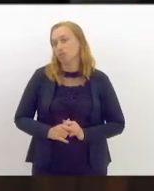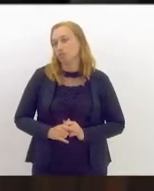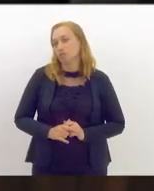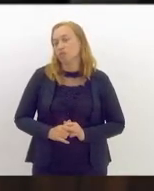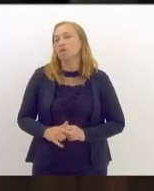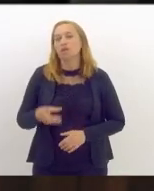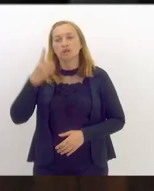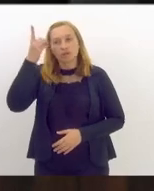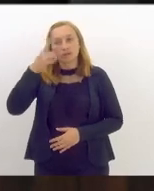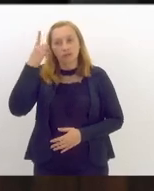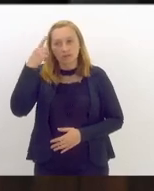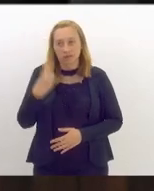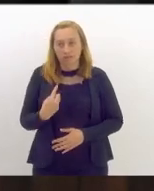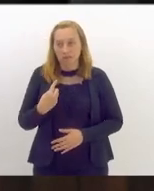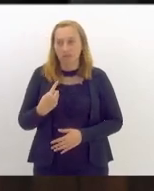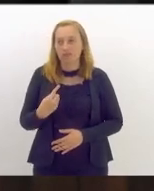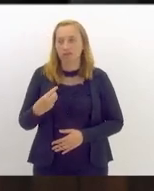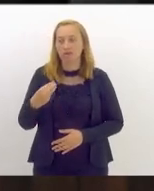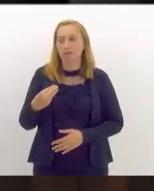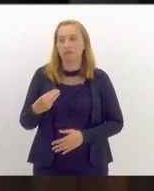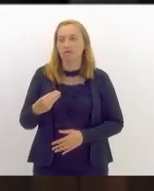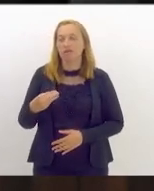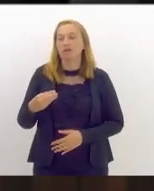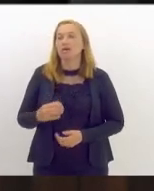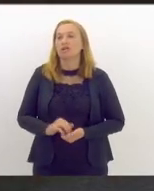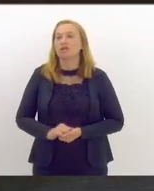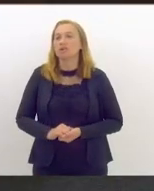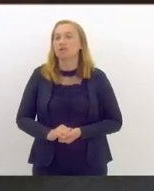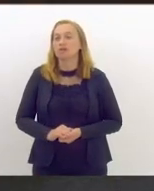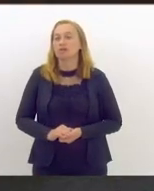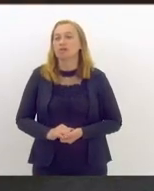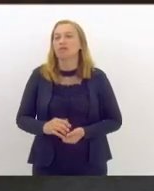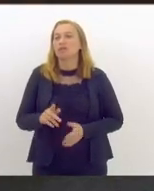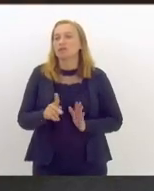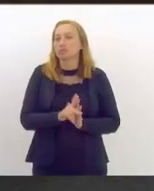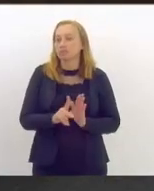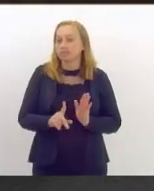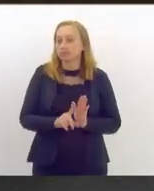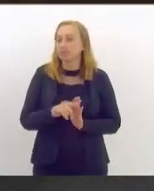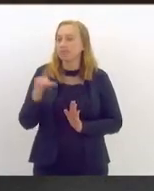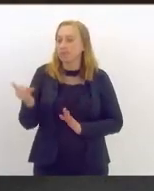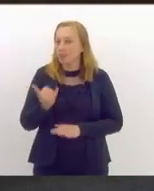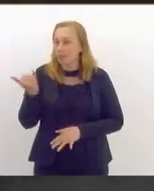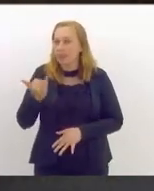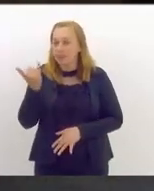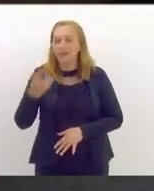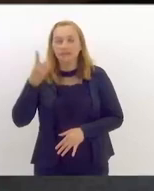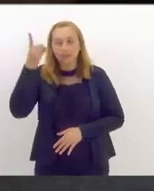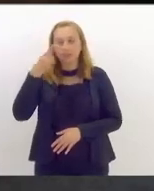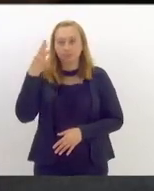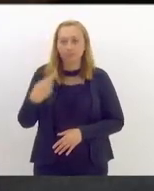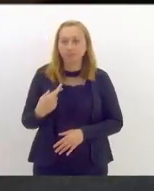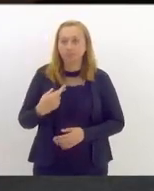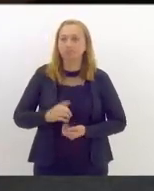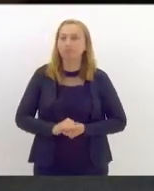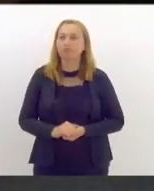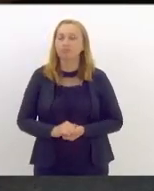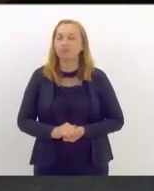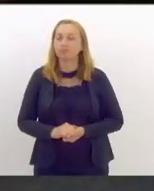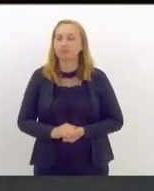Dani Monteiro Presidente projeto extremamente militório deputada Renata Souza